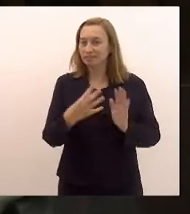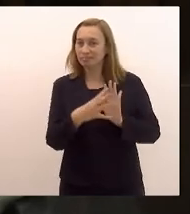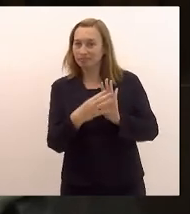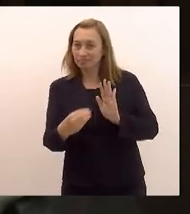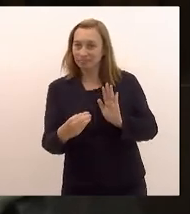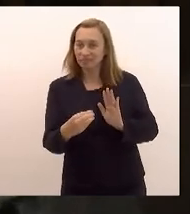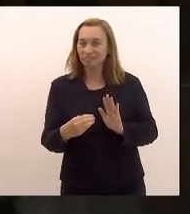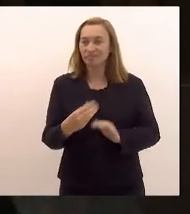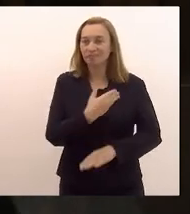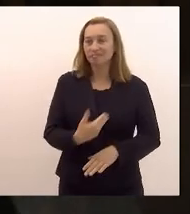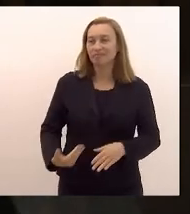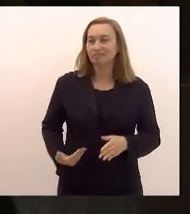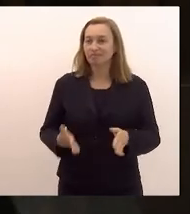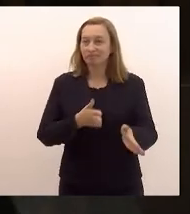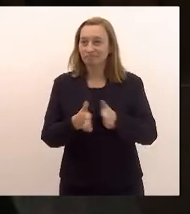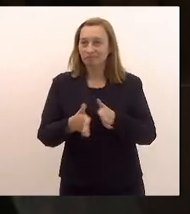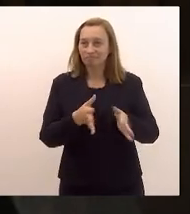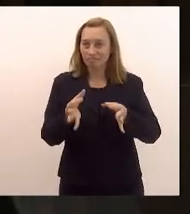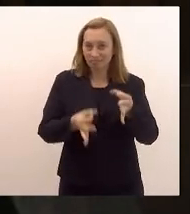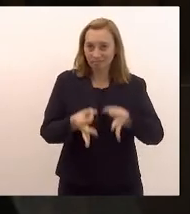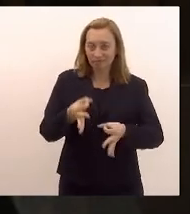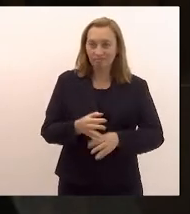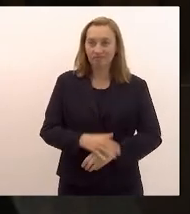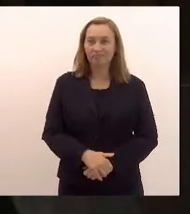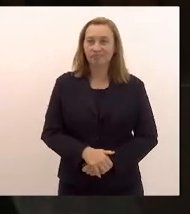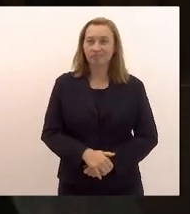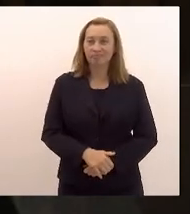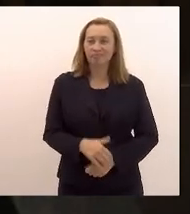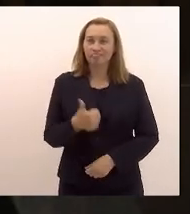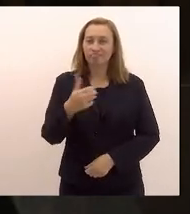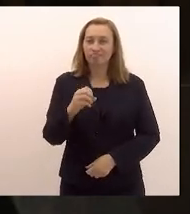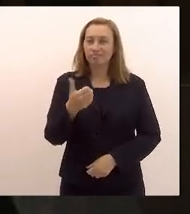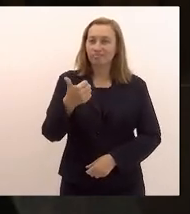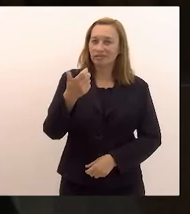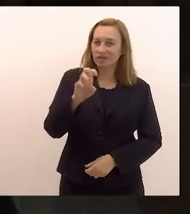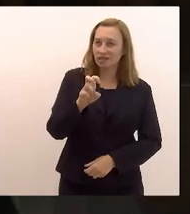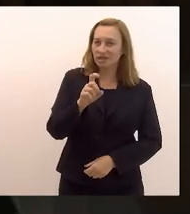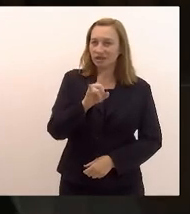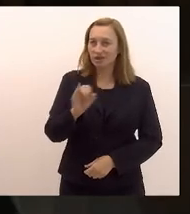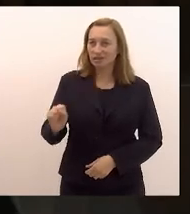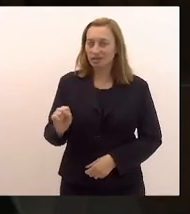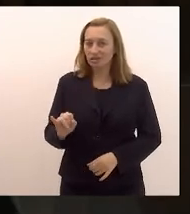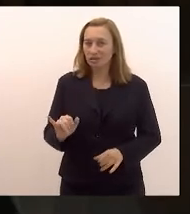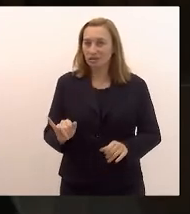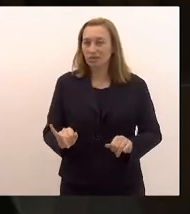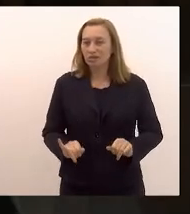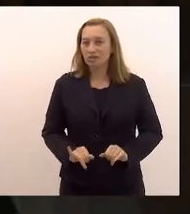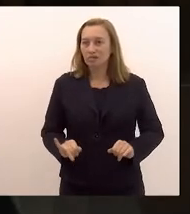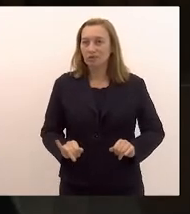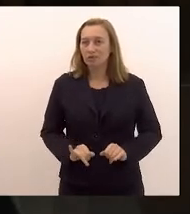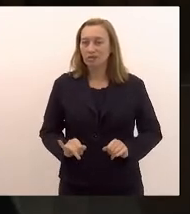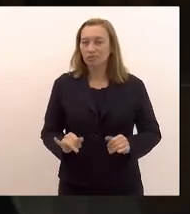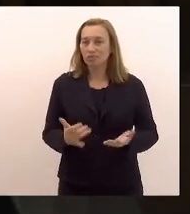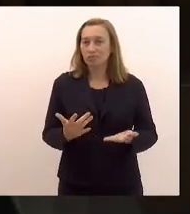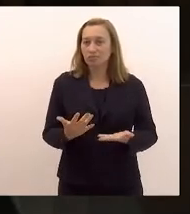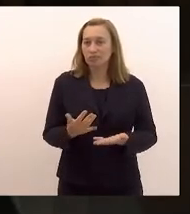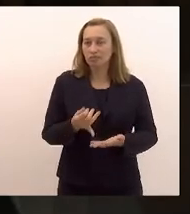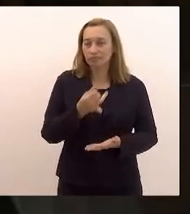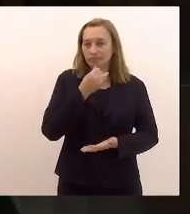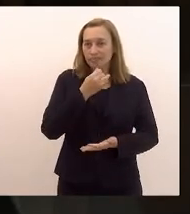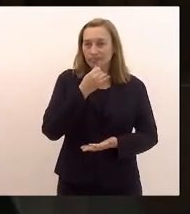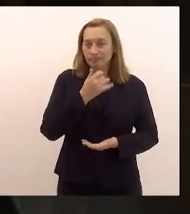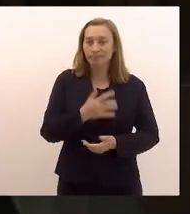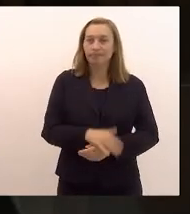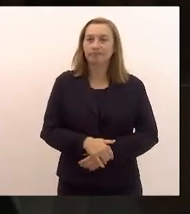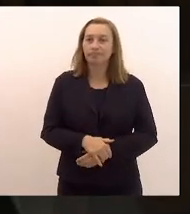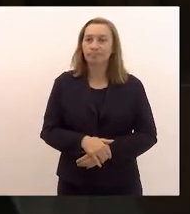público de acesso à justiça a cerca de dez quinze dias nos sofremos uma dura derrota porque eu entendo que é uma derrota